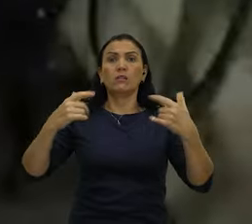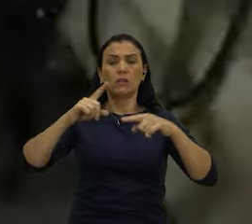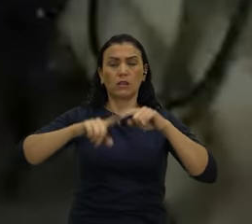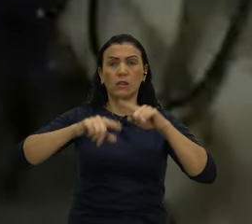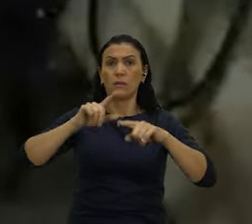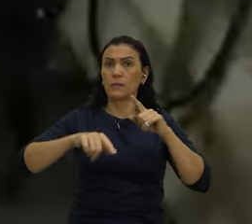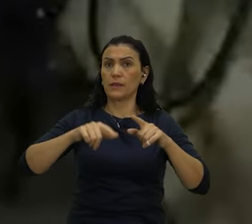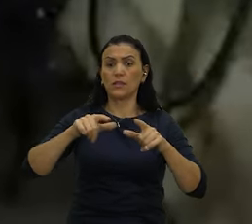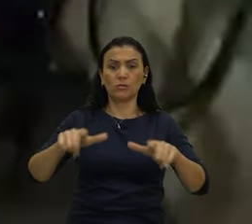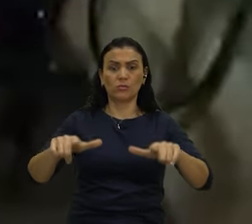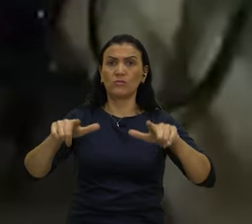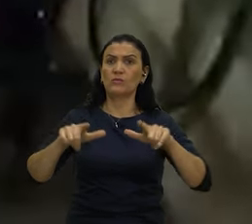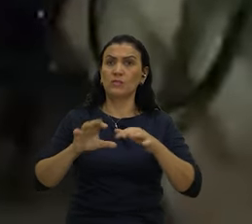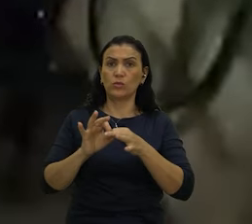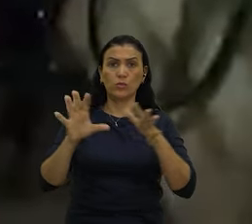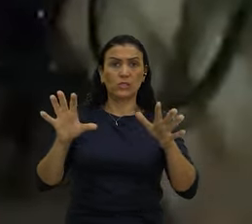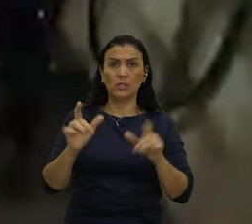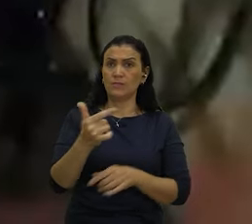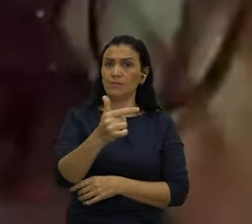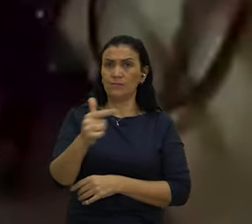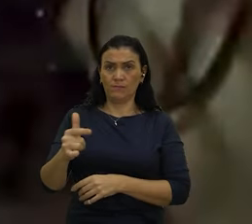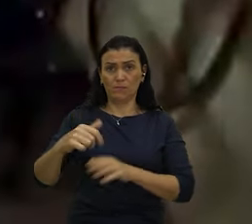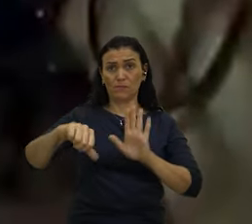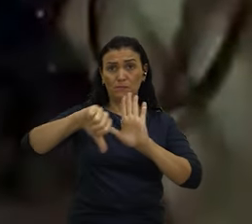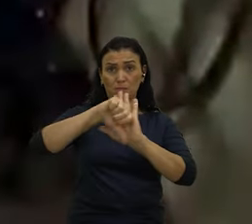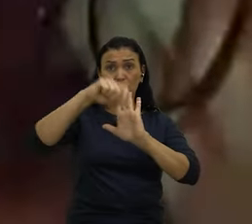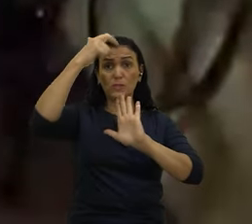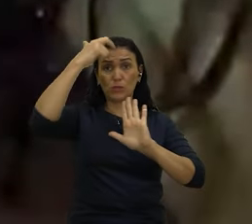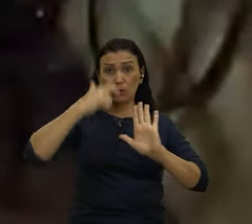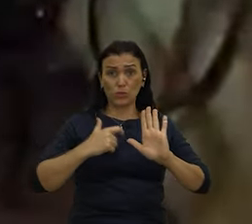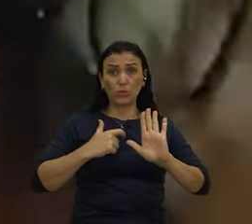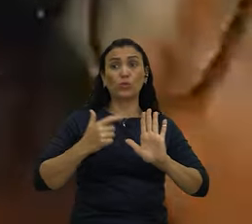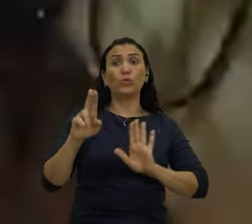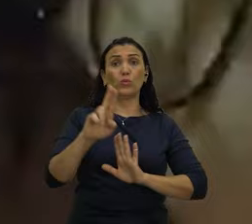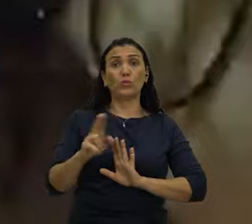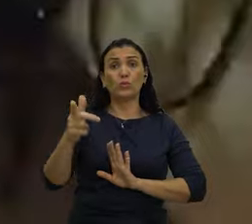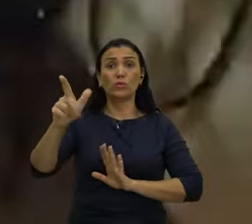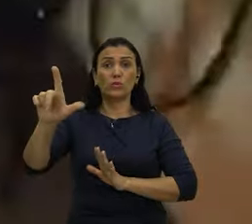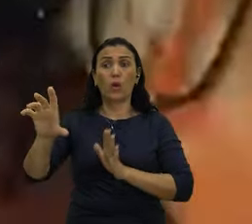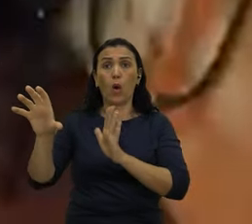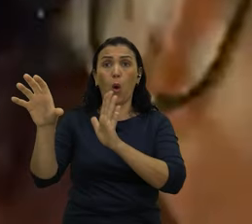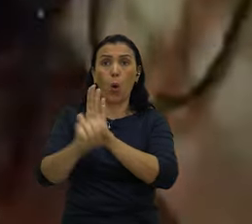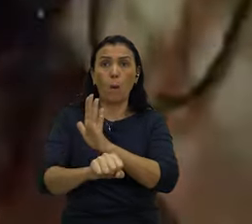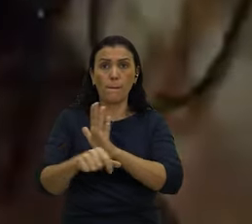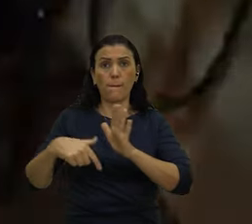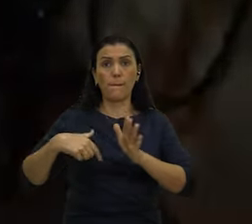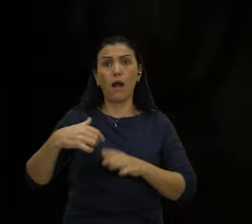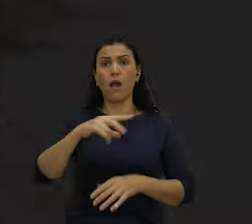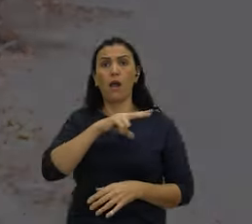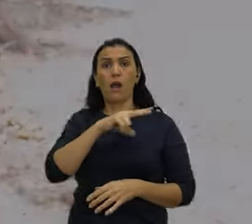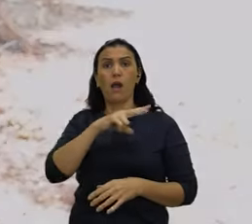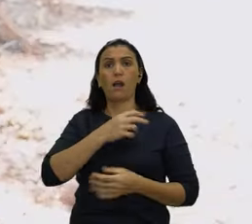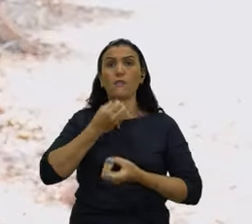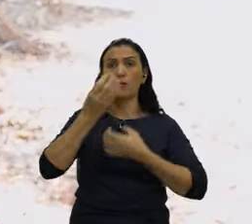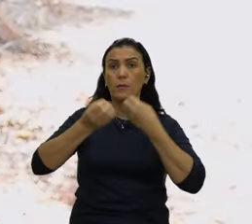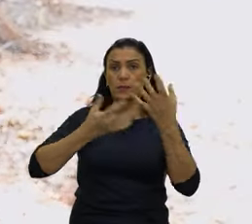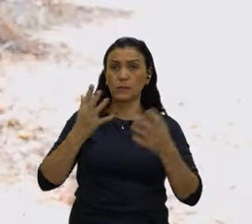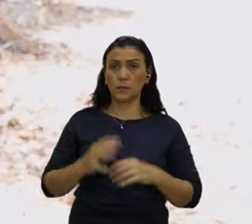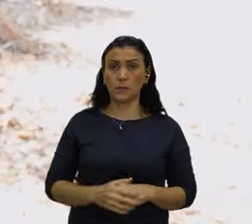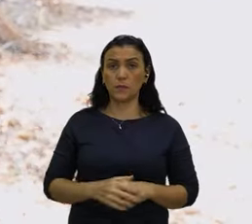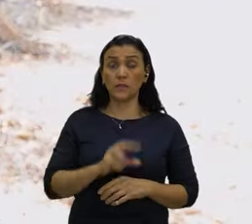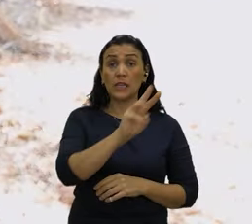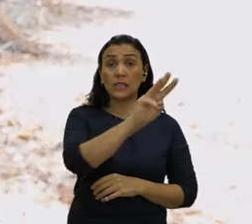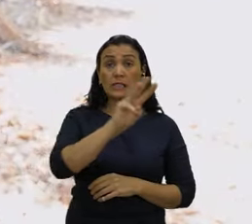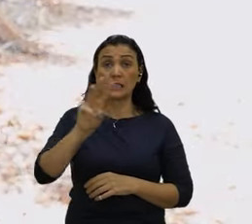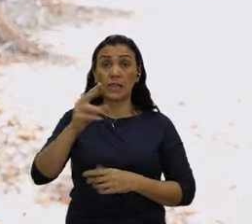não certificados também são utilizados por criminosos para, dentre outras coisas, roubar dados dos usuários. Recentemente,